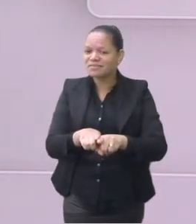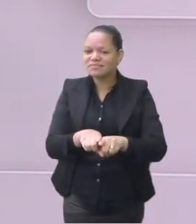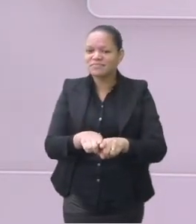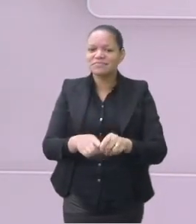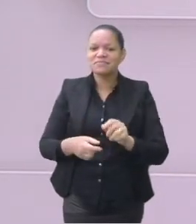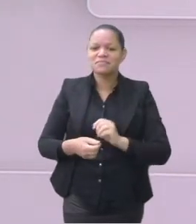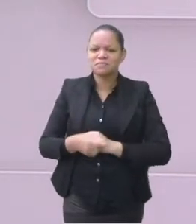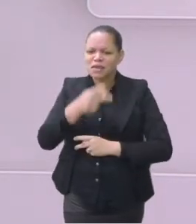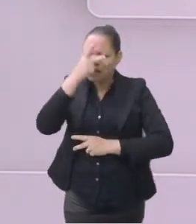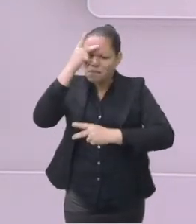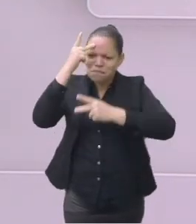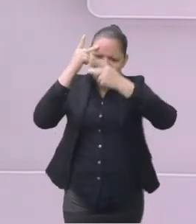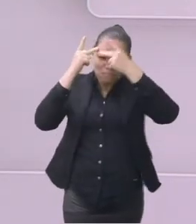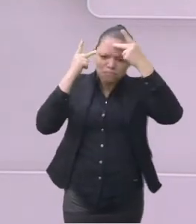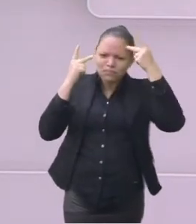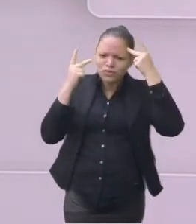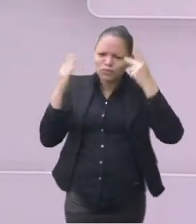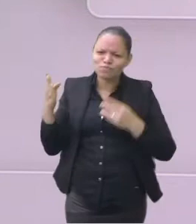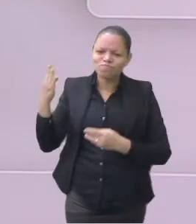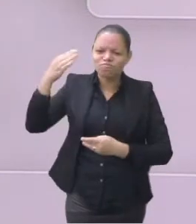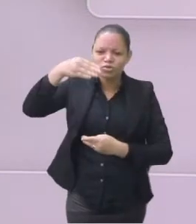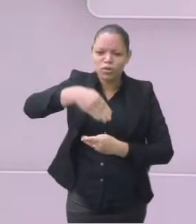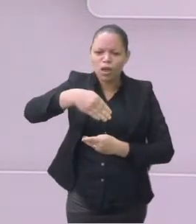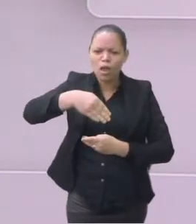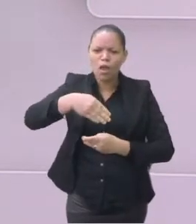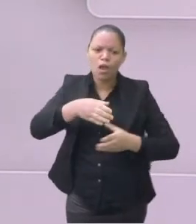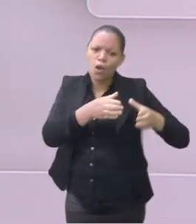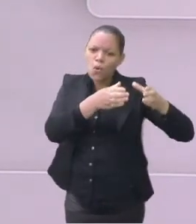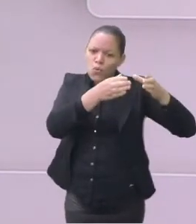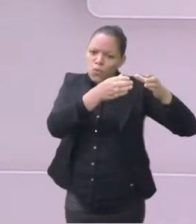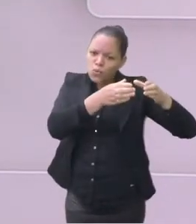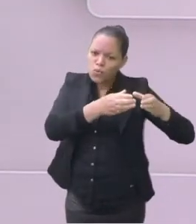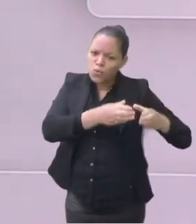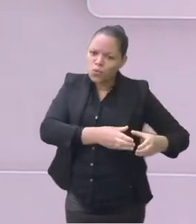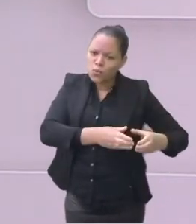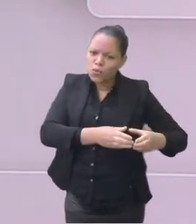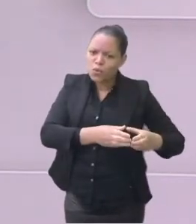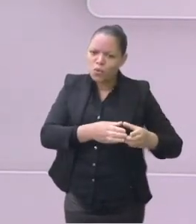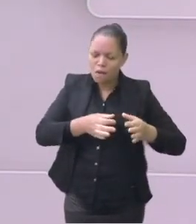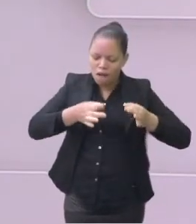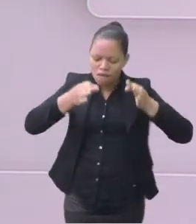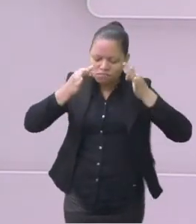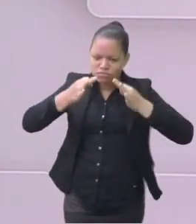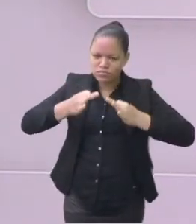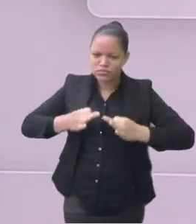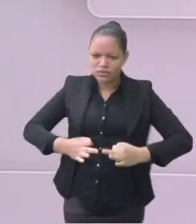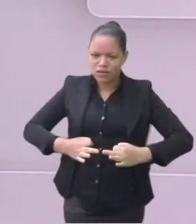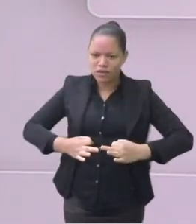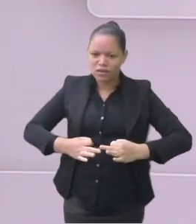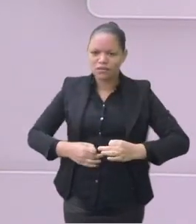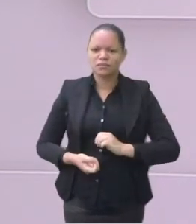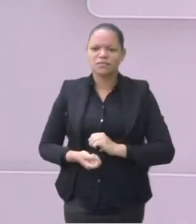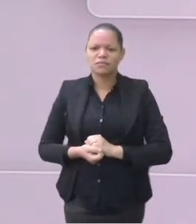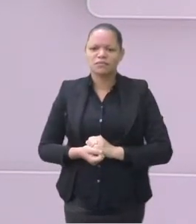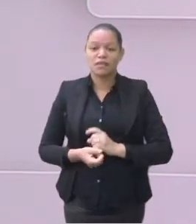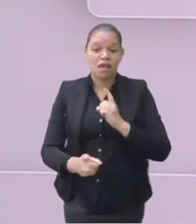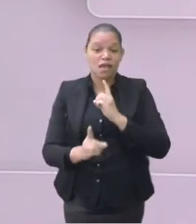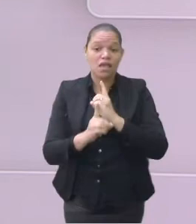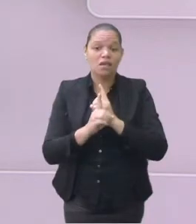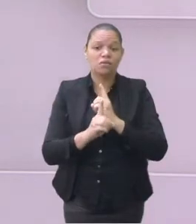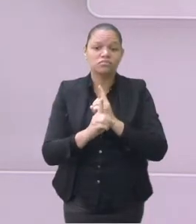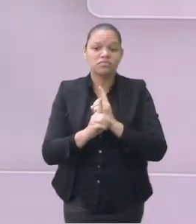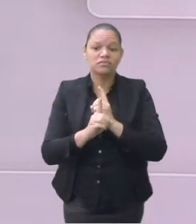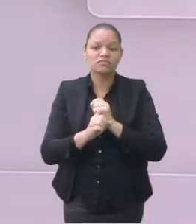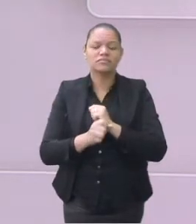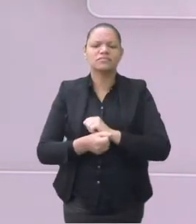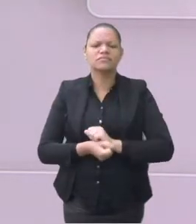destino, localize ali aquele lugar, ou aquela rua, aquele objeto, ou aquela pessoa. E você? Como